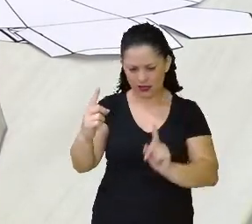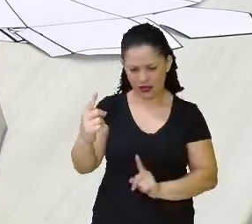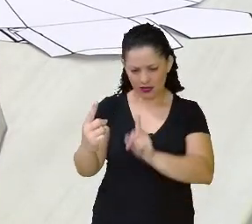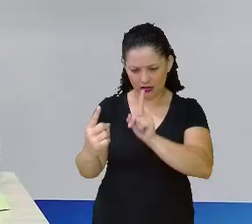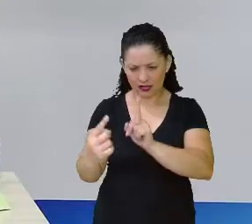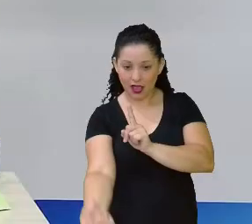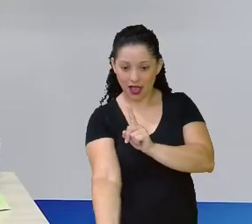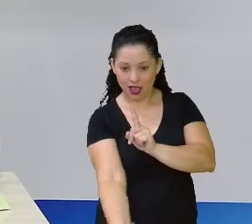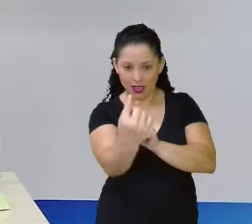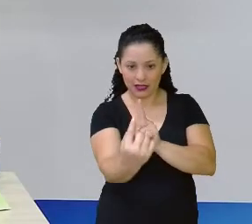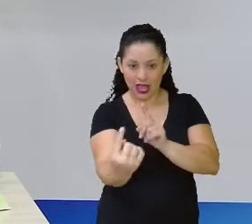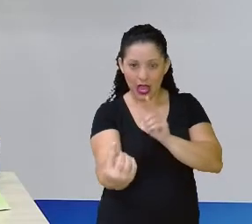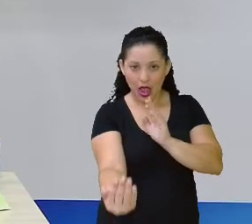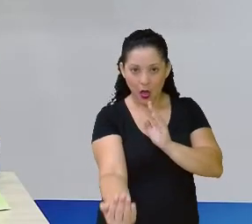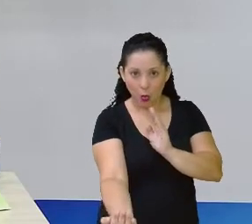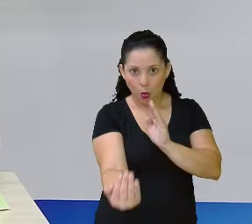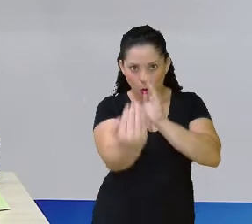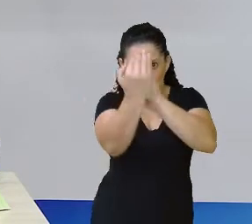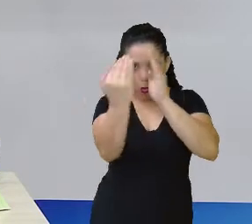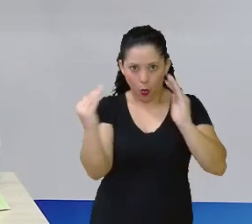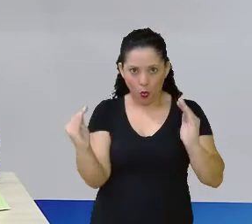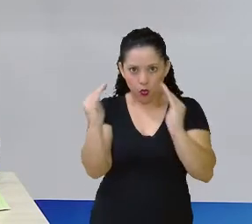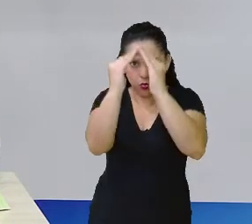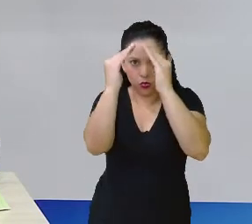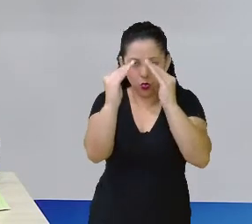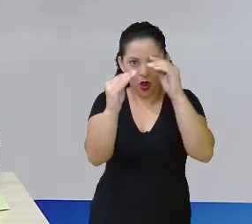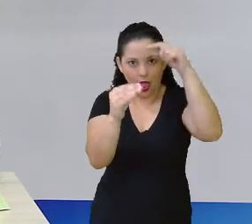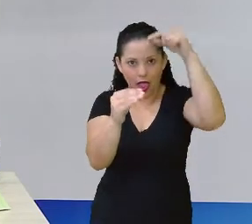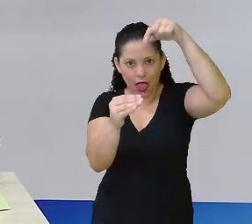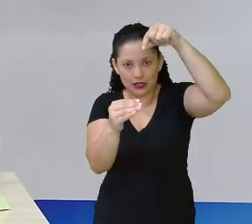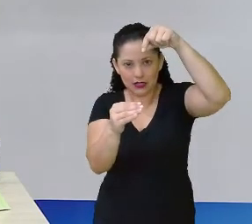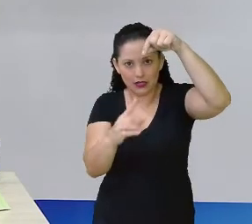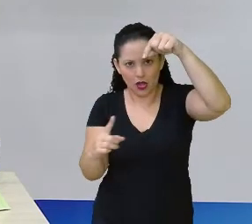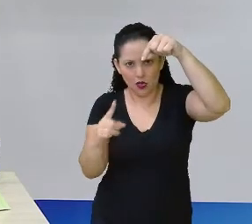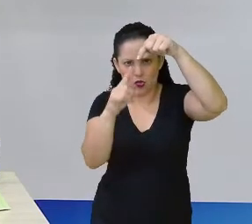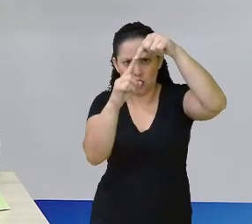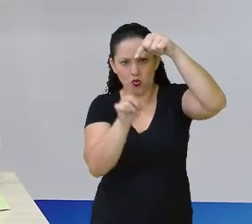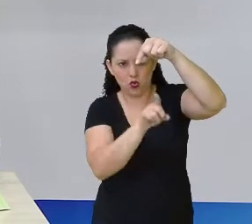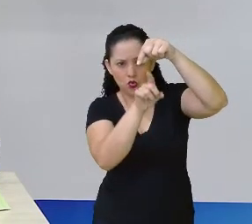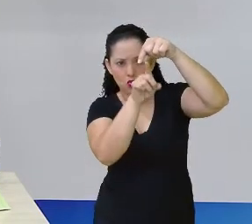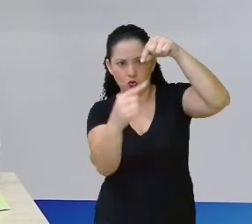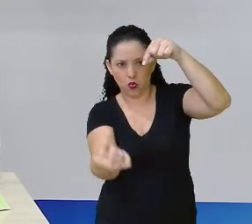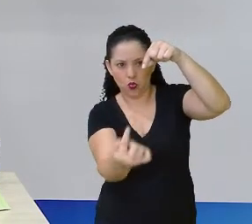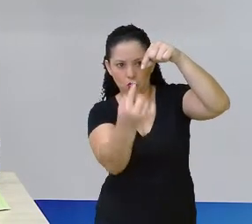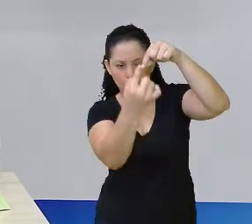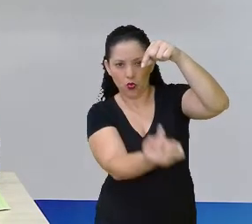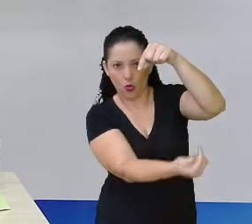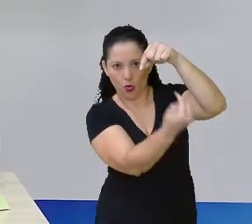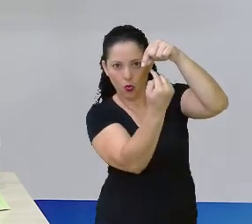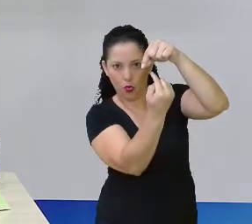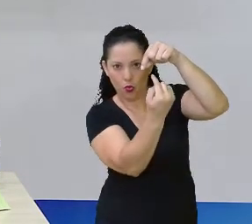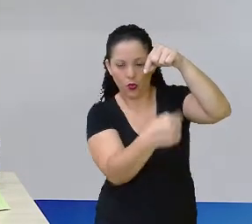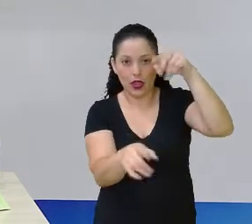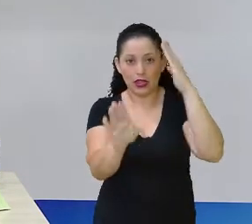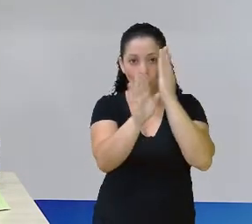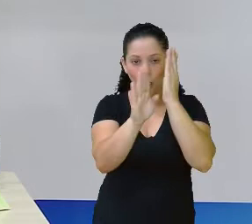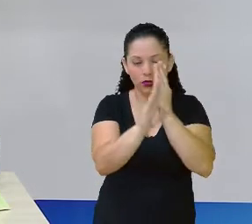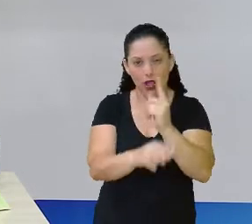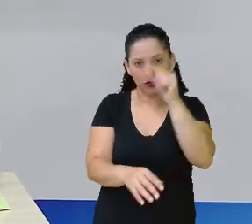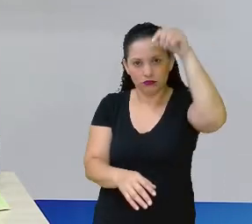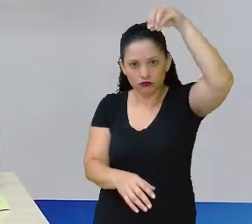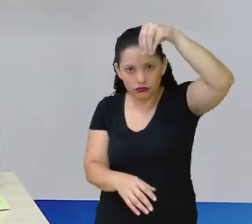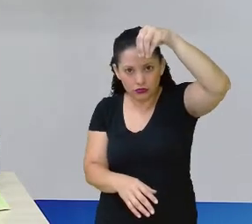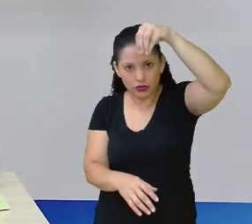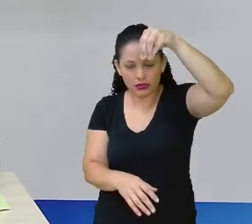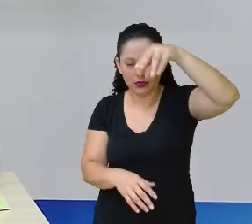só, pirâmide. Essa é a característica básica, certo? Aqui eu trouxe, lógico, os